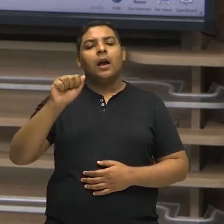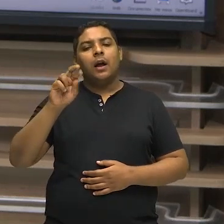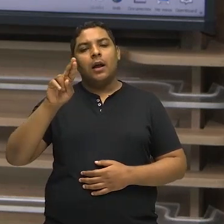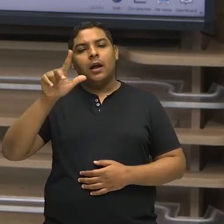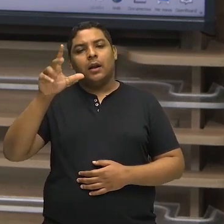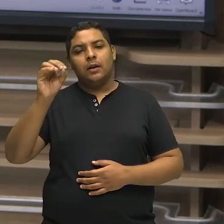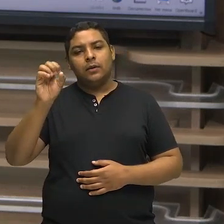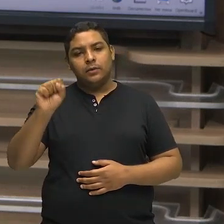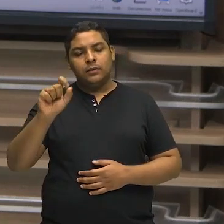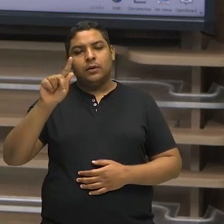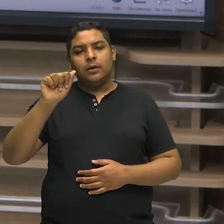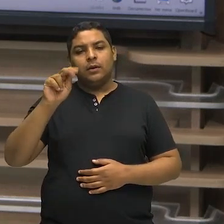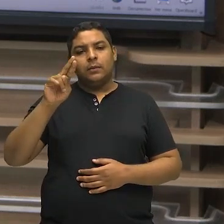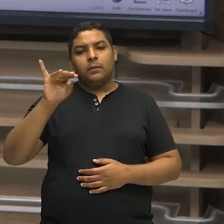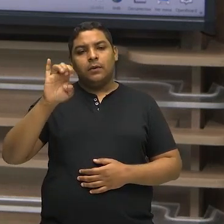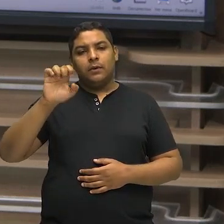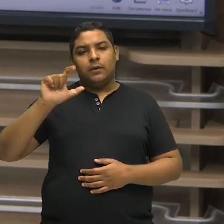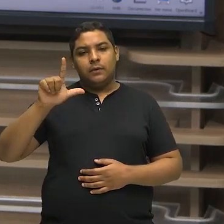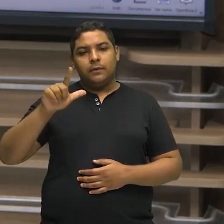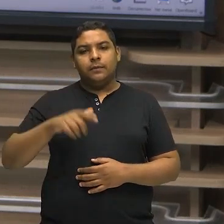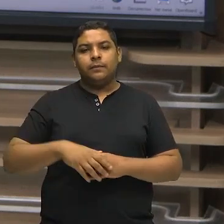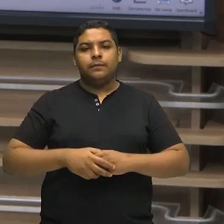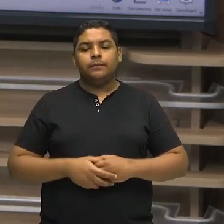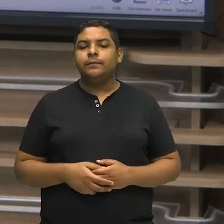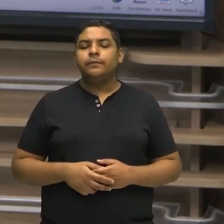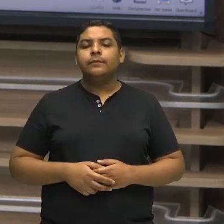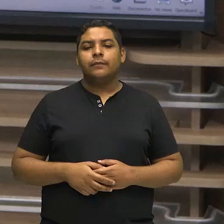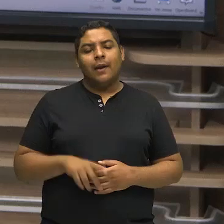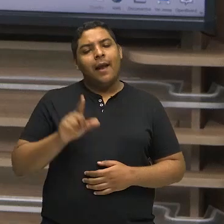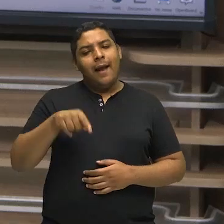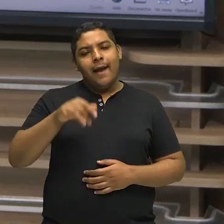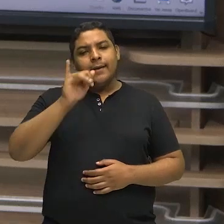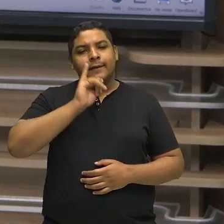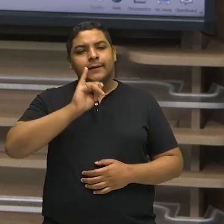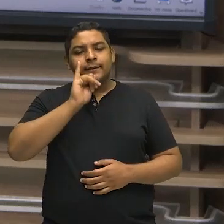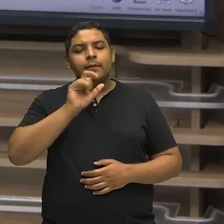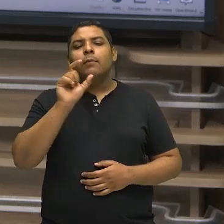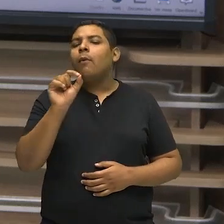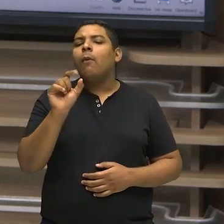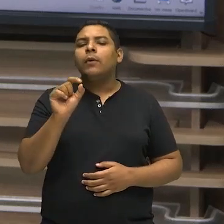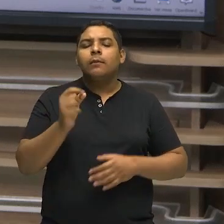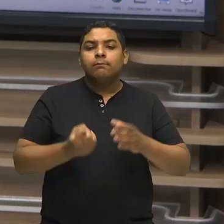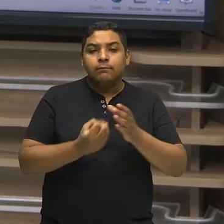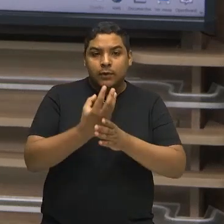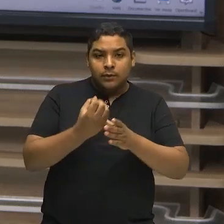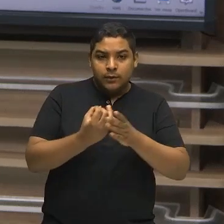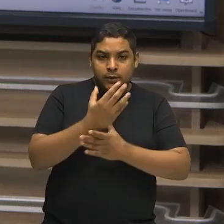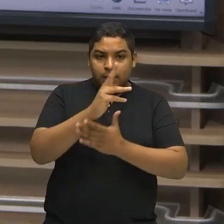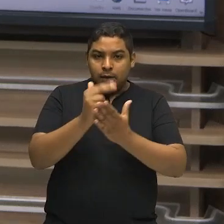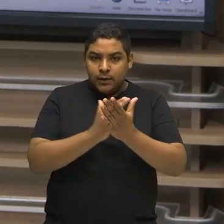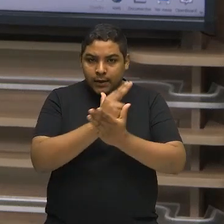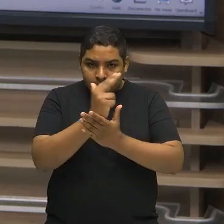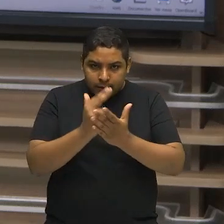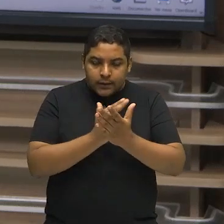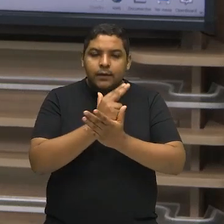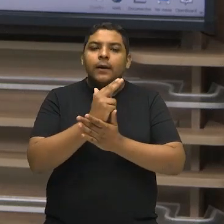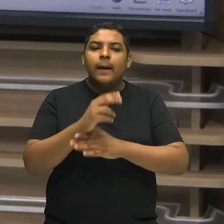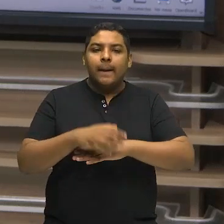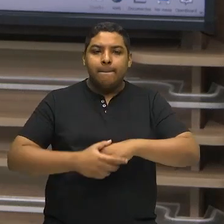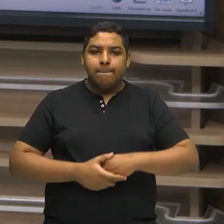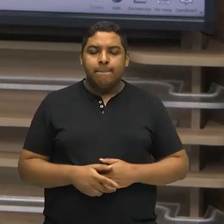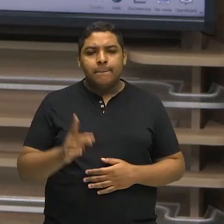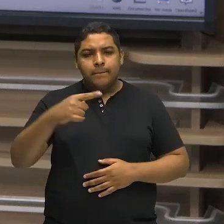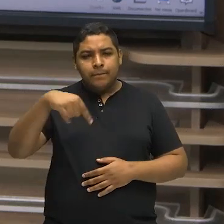que deram o exemplo do que eles vão produzir, né, os desenhos dele. Então, vocês viram que como